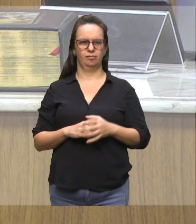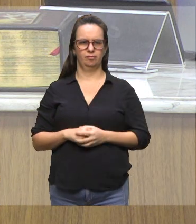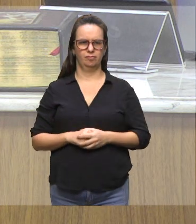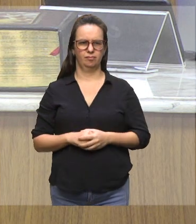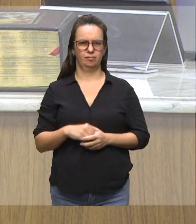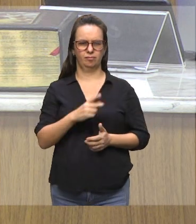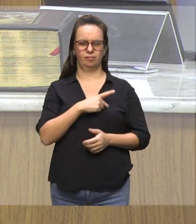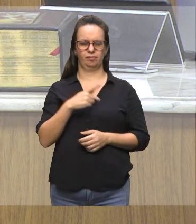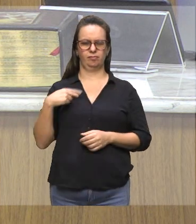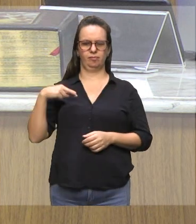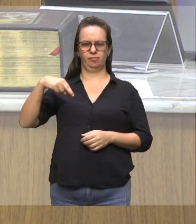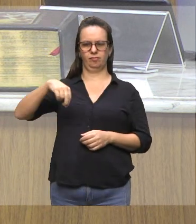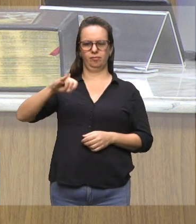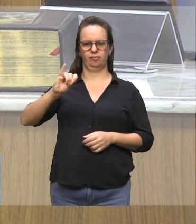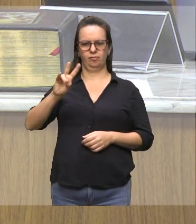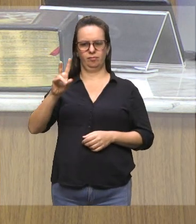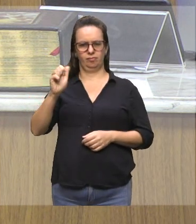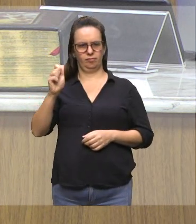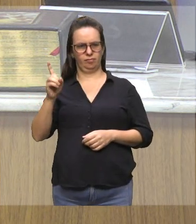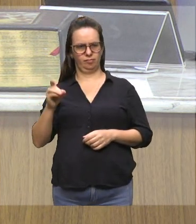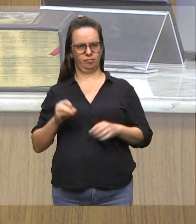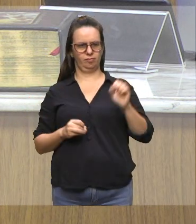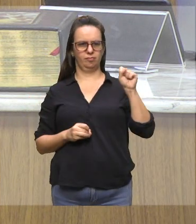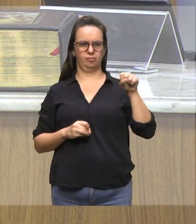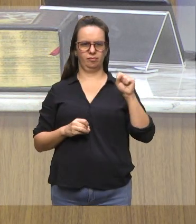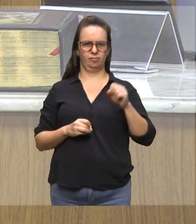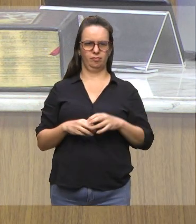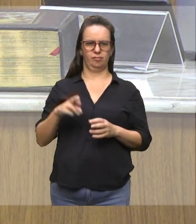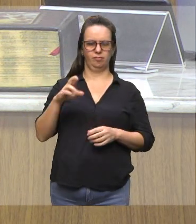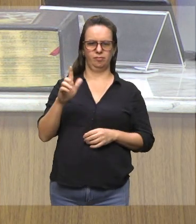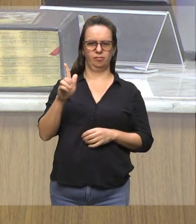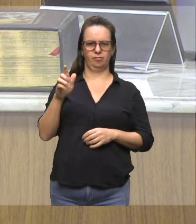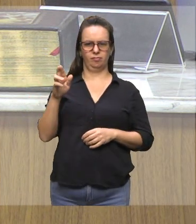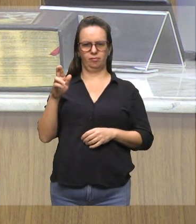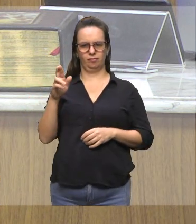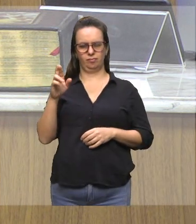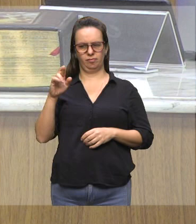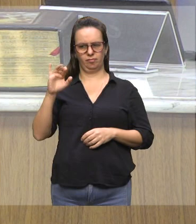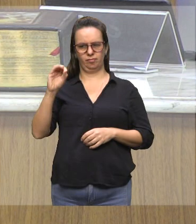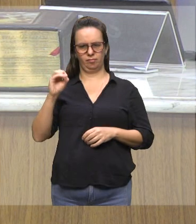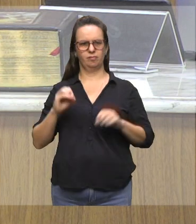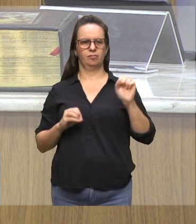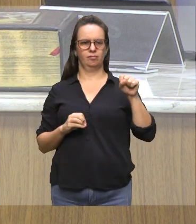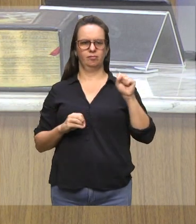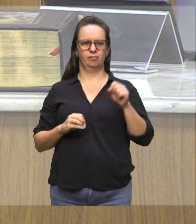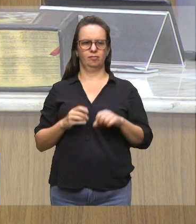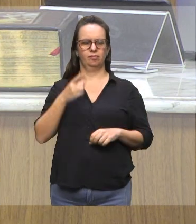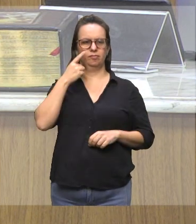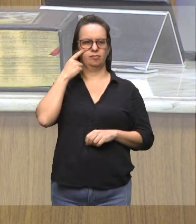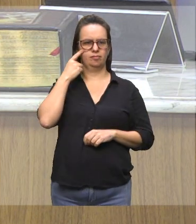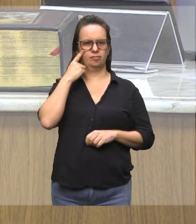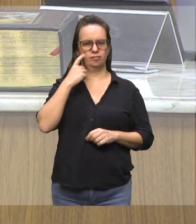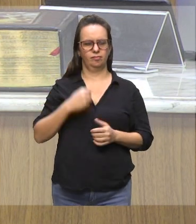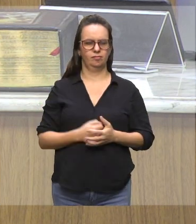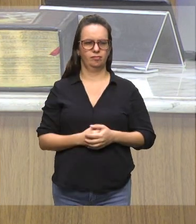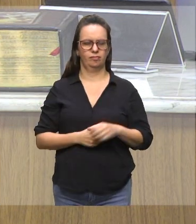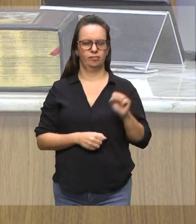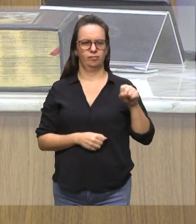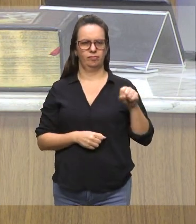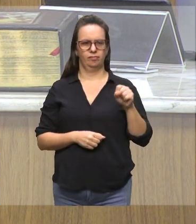Nivaldo dos Santos. Sim. Rogério Garcia do Nascimento. Sim. Vinícius Guilherme Simile.